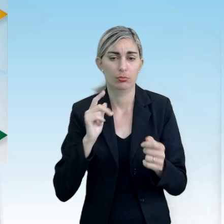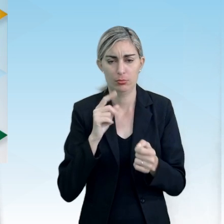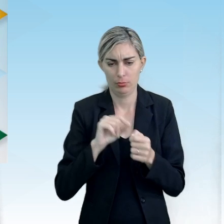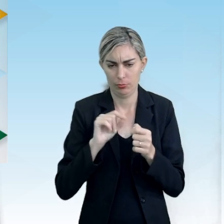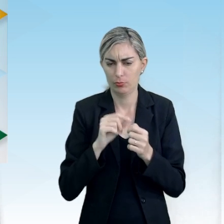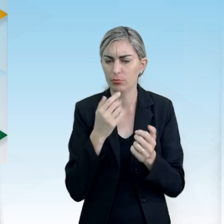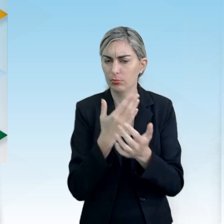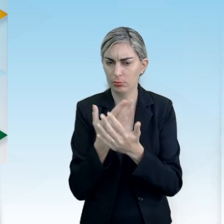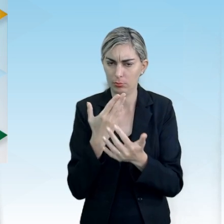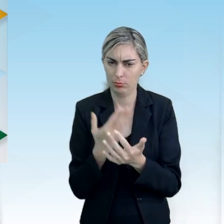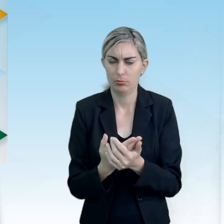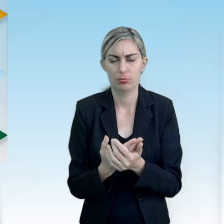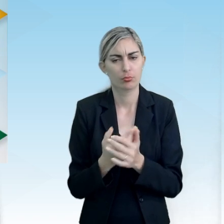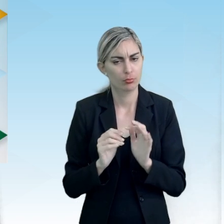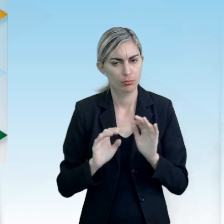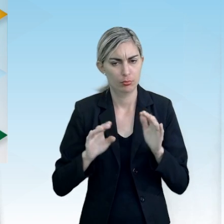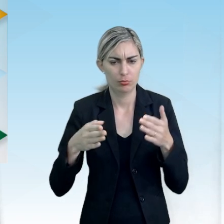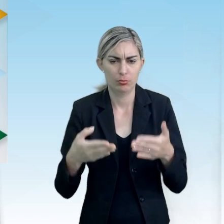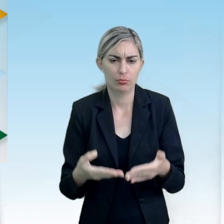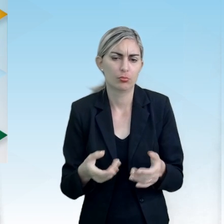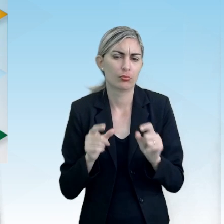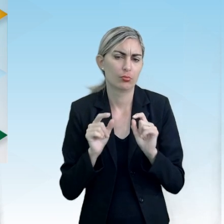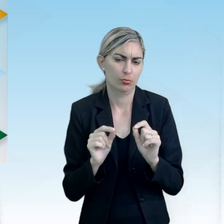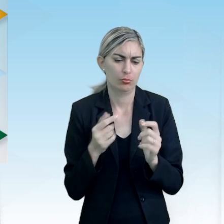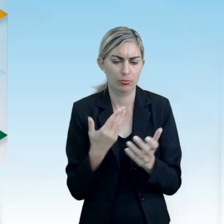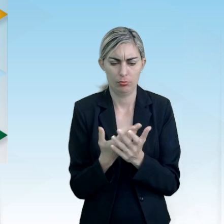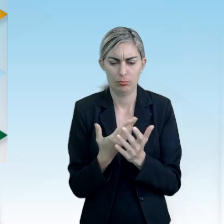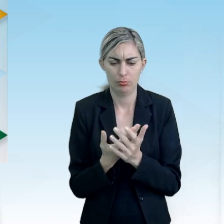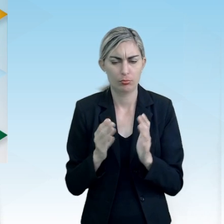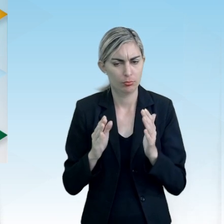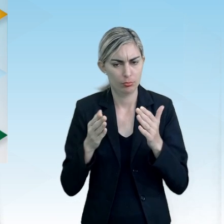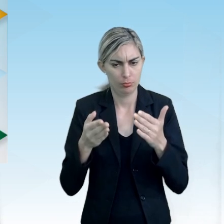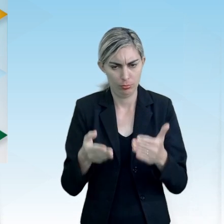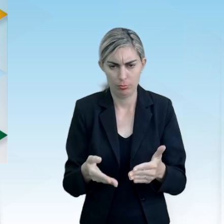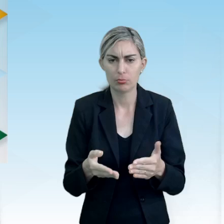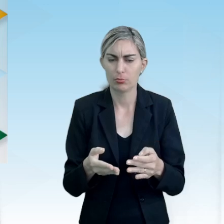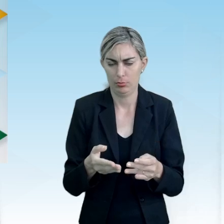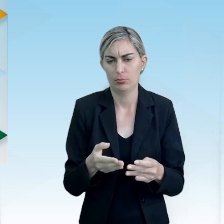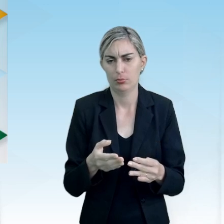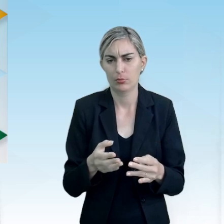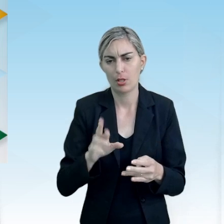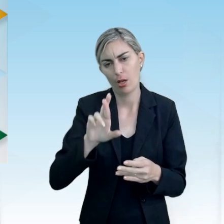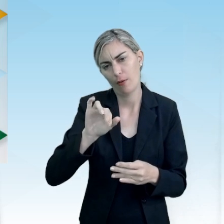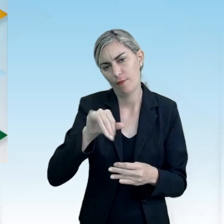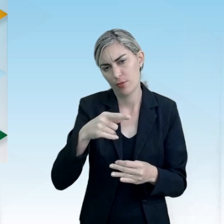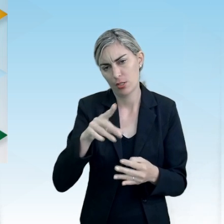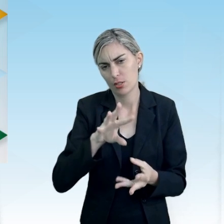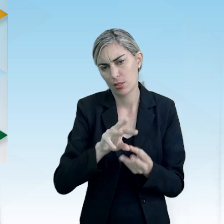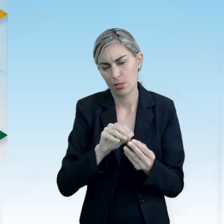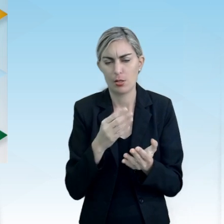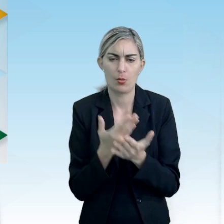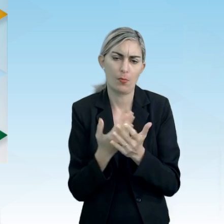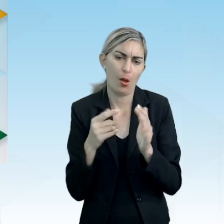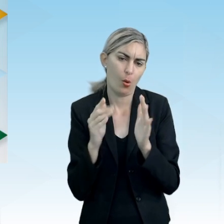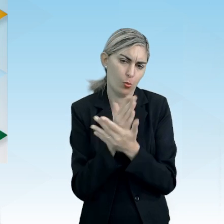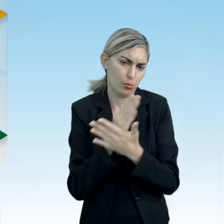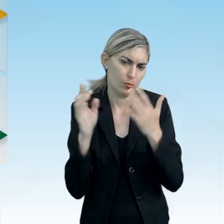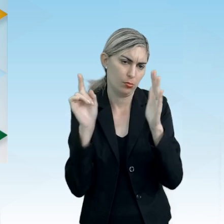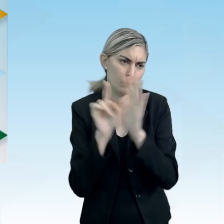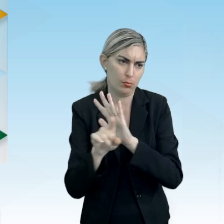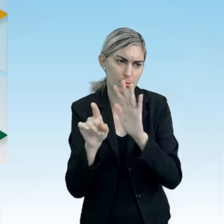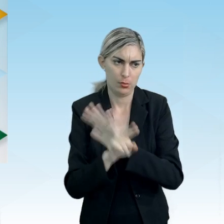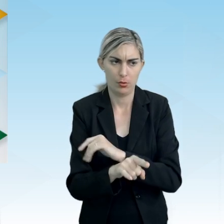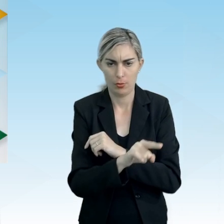um estudo dirigido O que quer dizer um estudo dirigido uma revisão com algumas perguntinhas